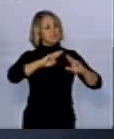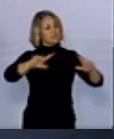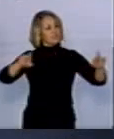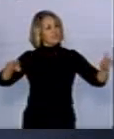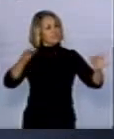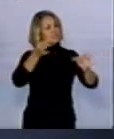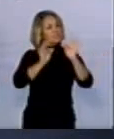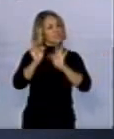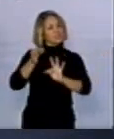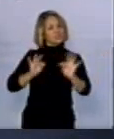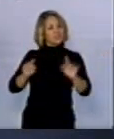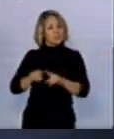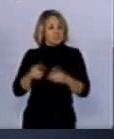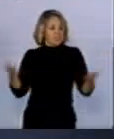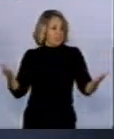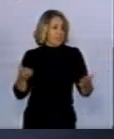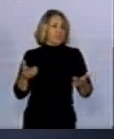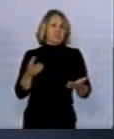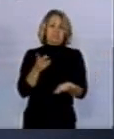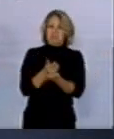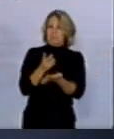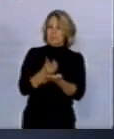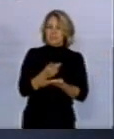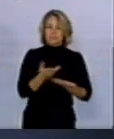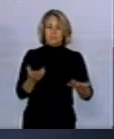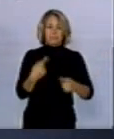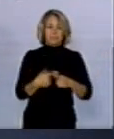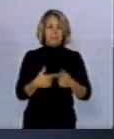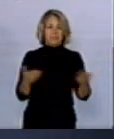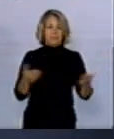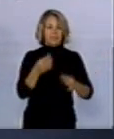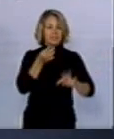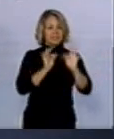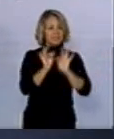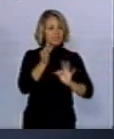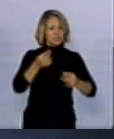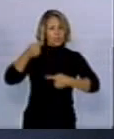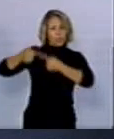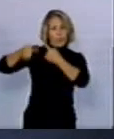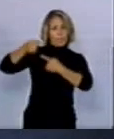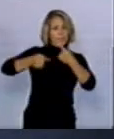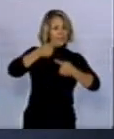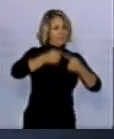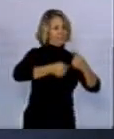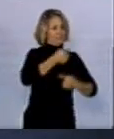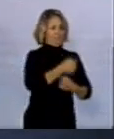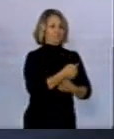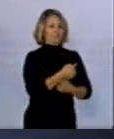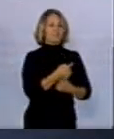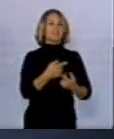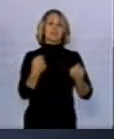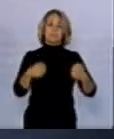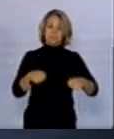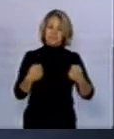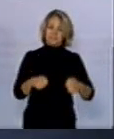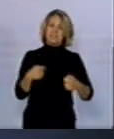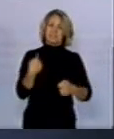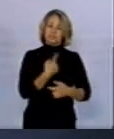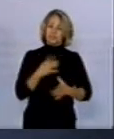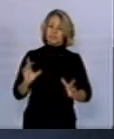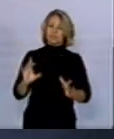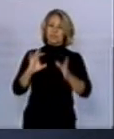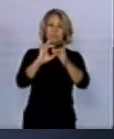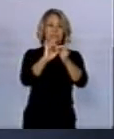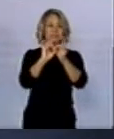para o usuário isso não faz muita diferença. E são tecnologias que efetivamente competem entre si, o que nos traz necessidade de